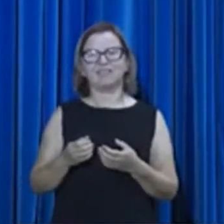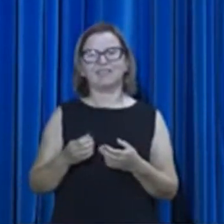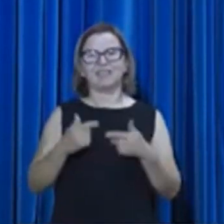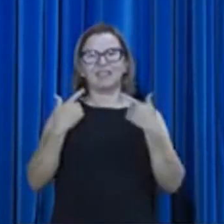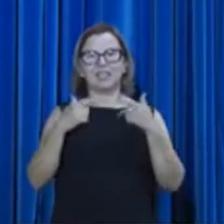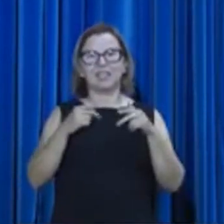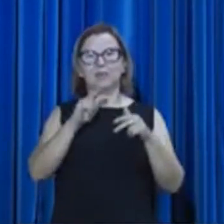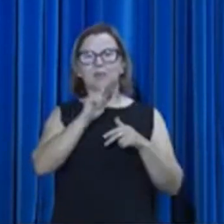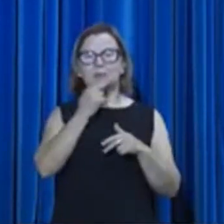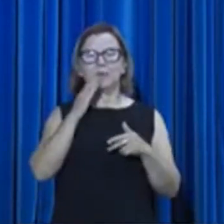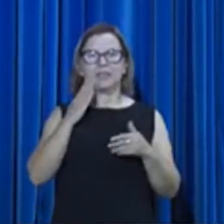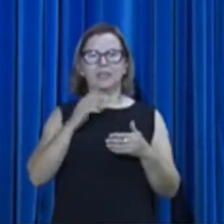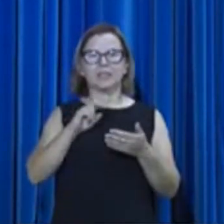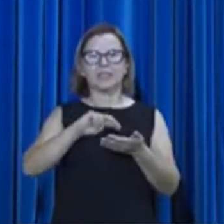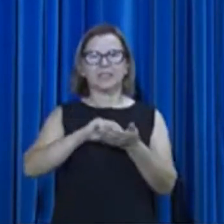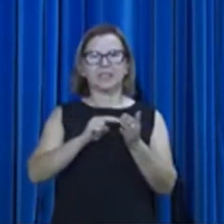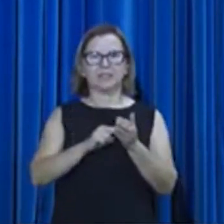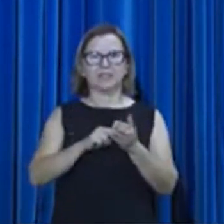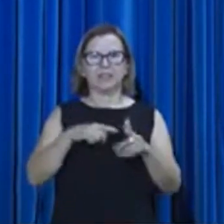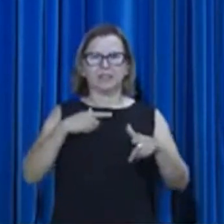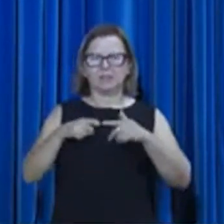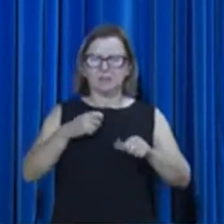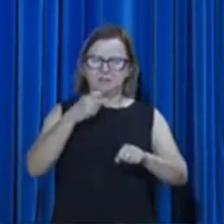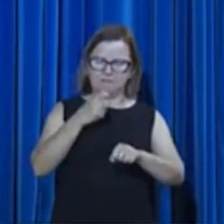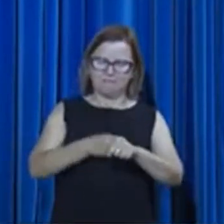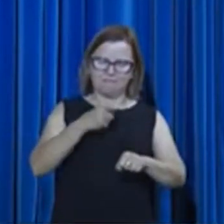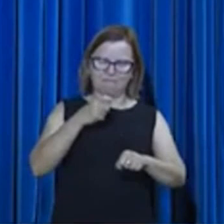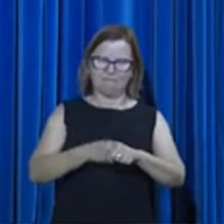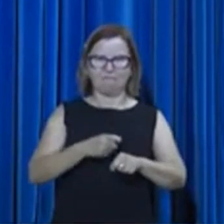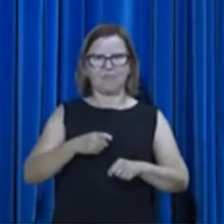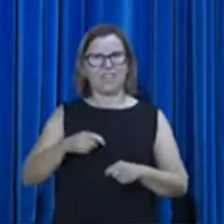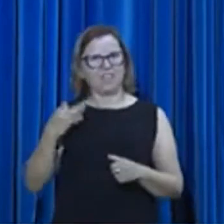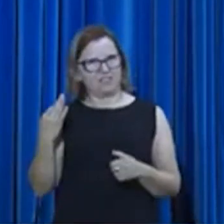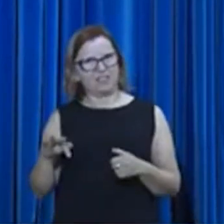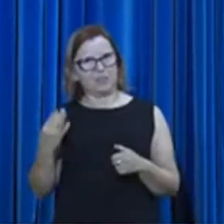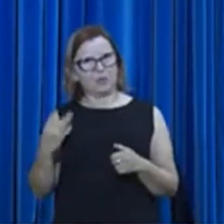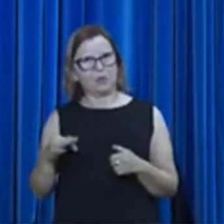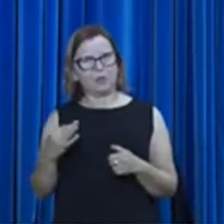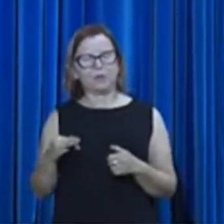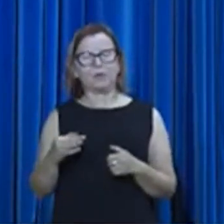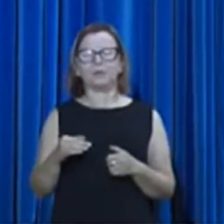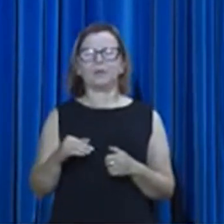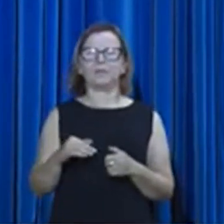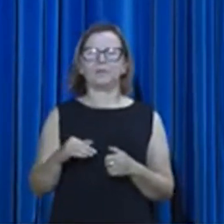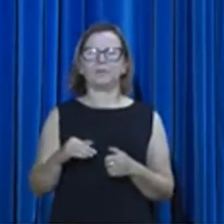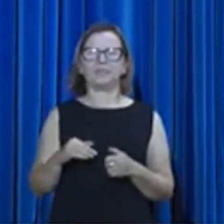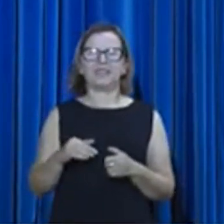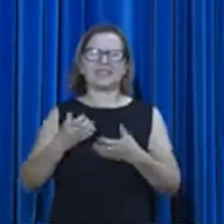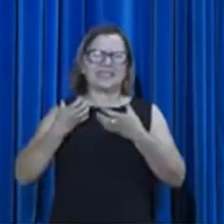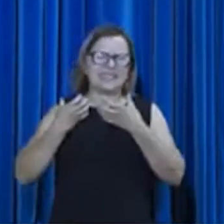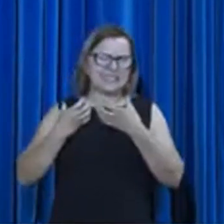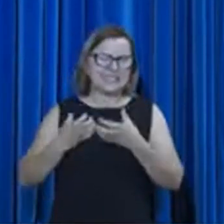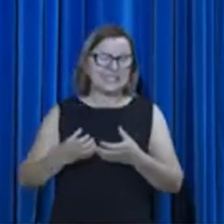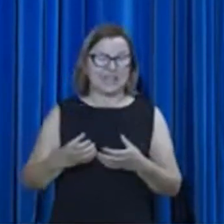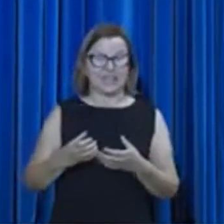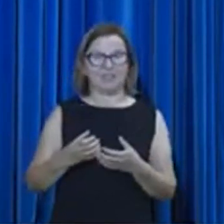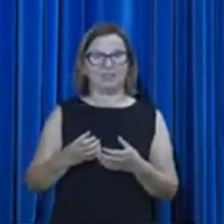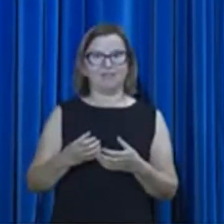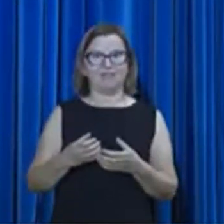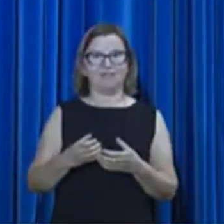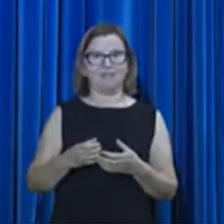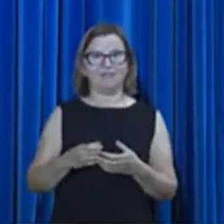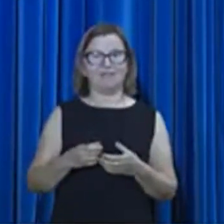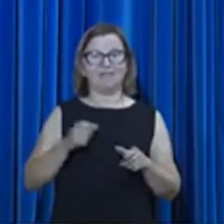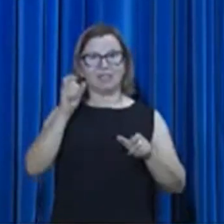e significa trabalho árduo, com dor. E é com fadiga que o homem